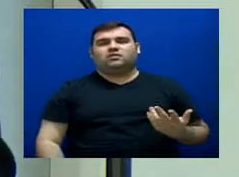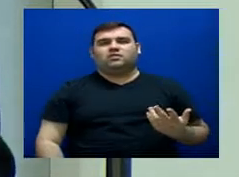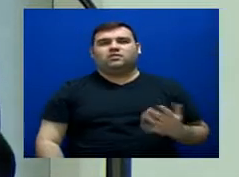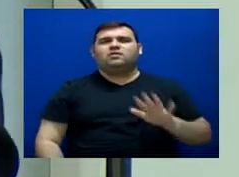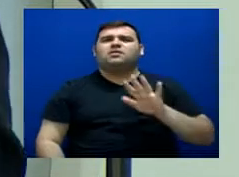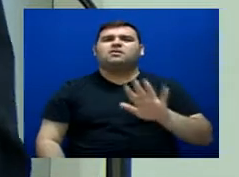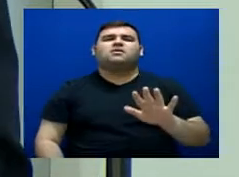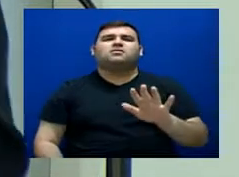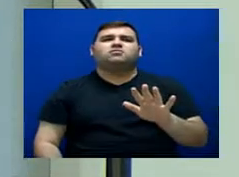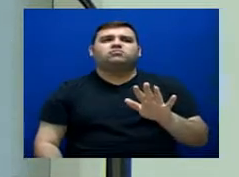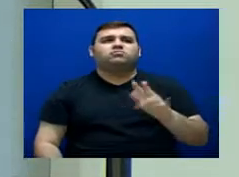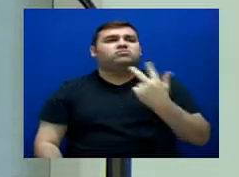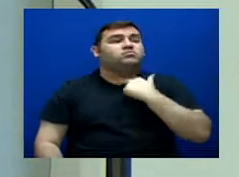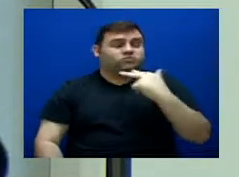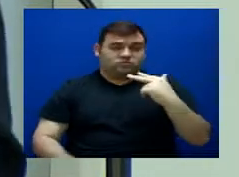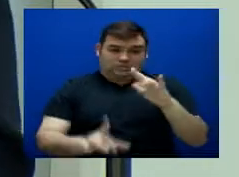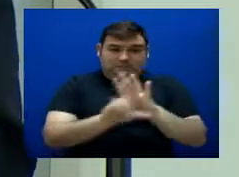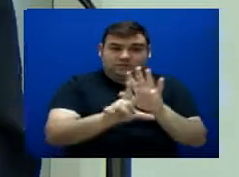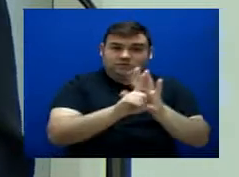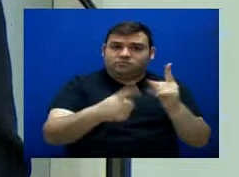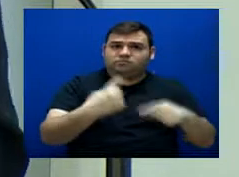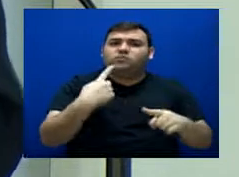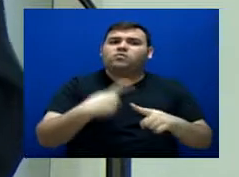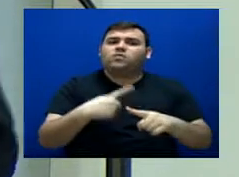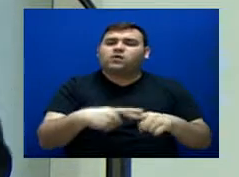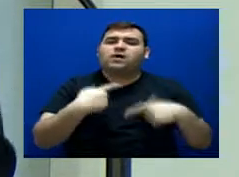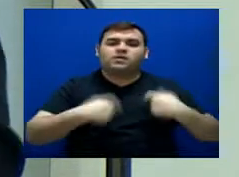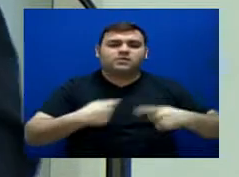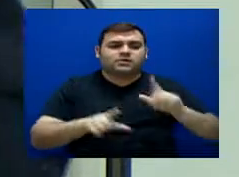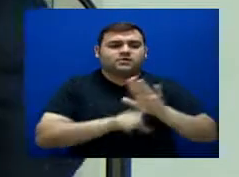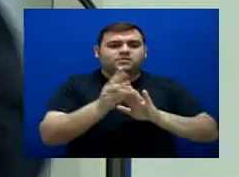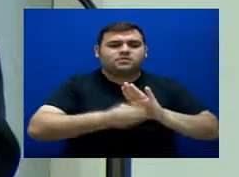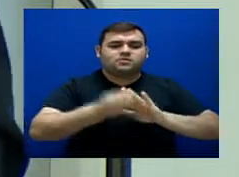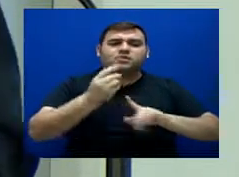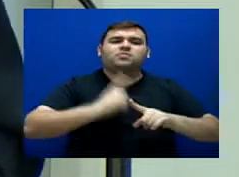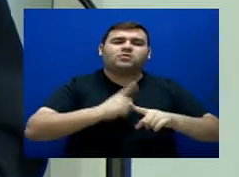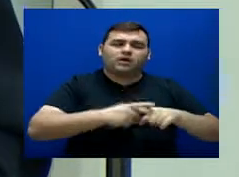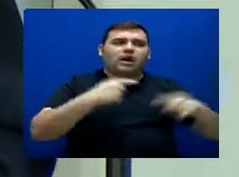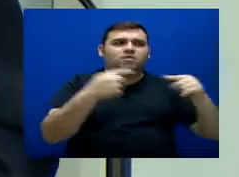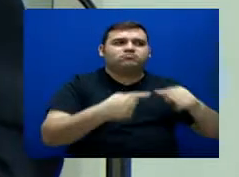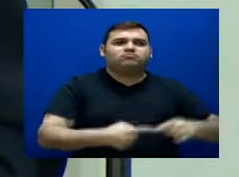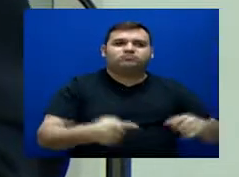Mas não pode então a lei valer? Porque é preciso emendar para ela valer.